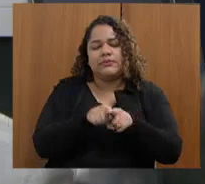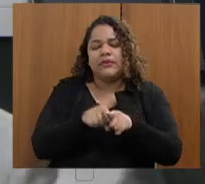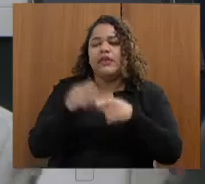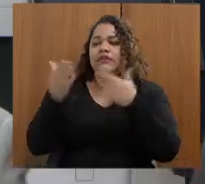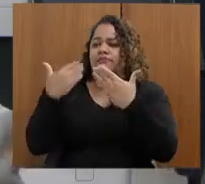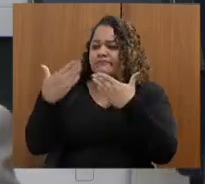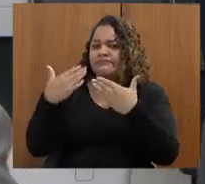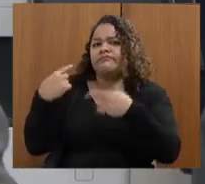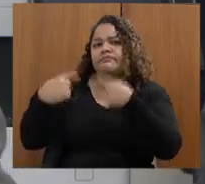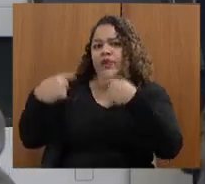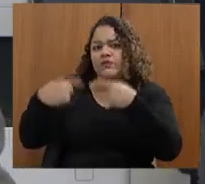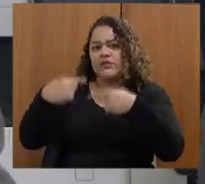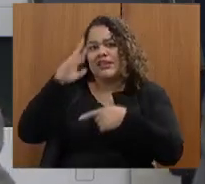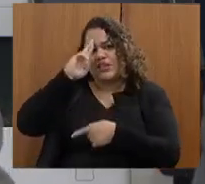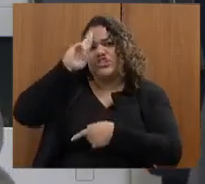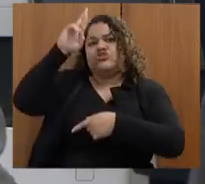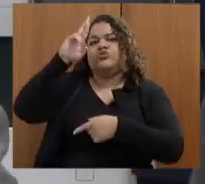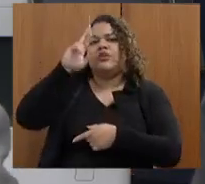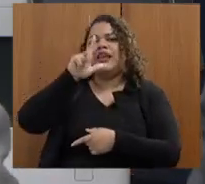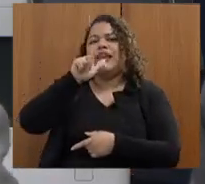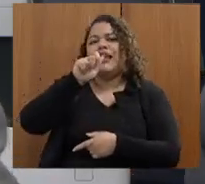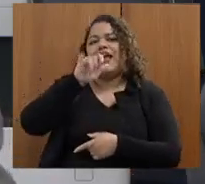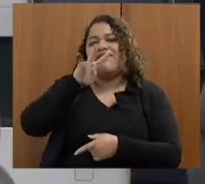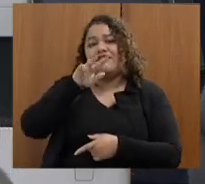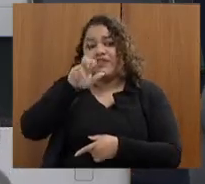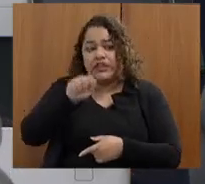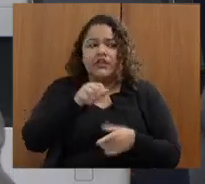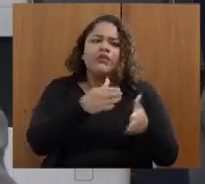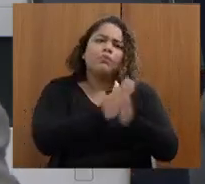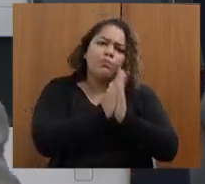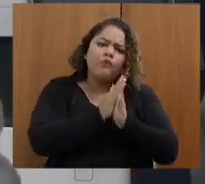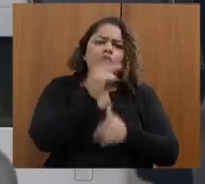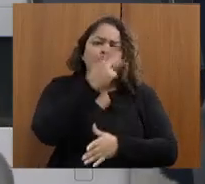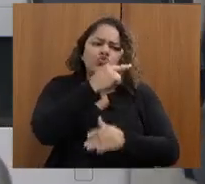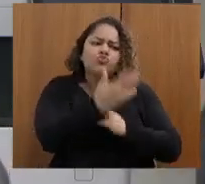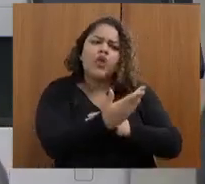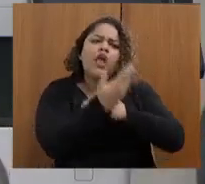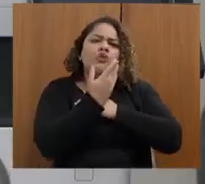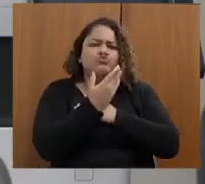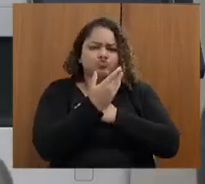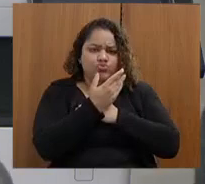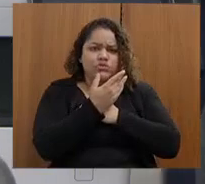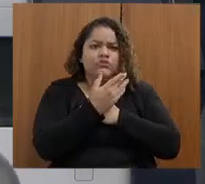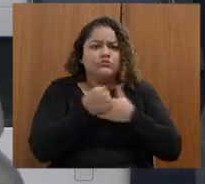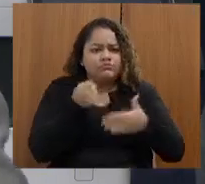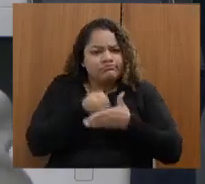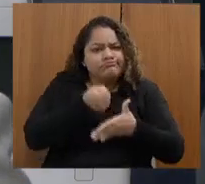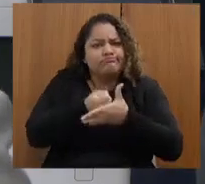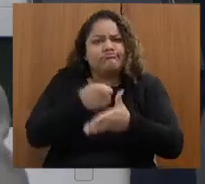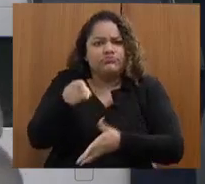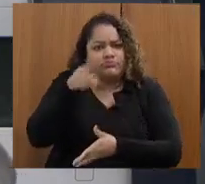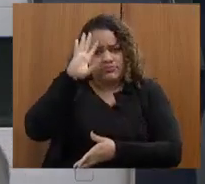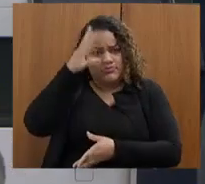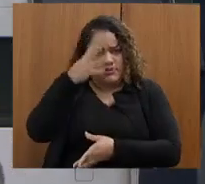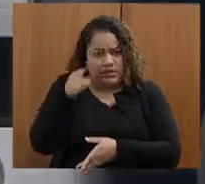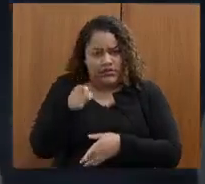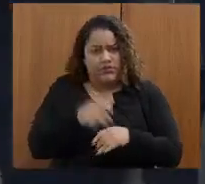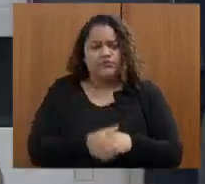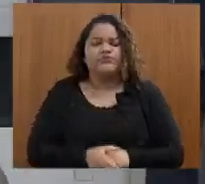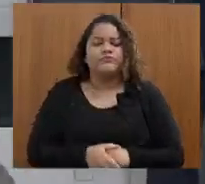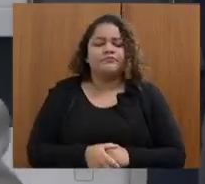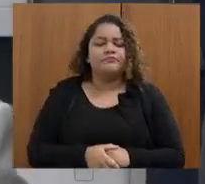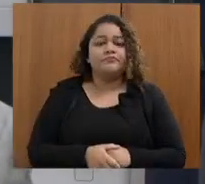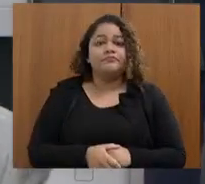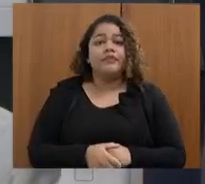que o senhor empunhasse também essa bandeira para que pudéssemos trazer soluções nesse sentido as estruturas dos